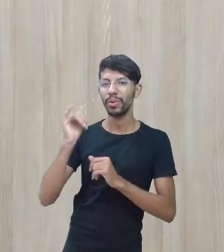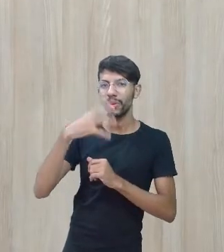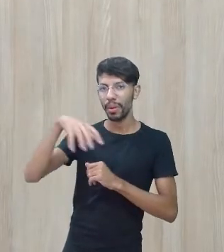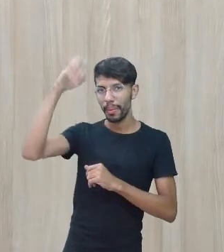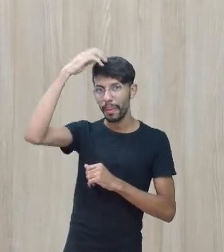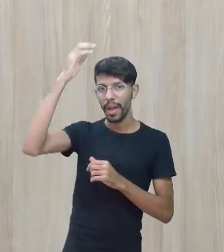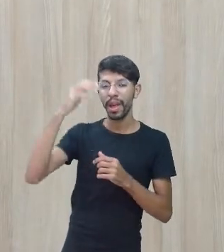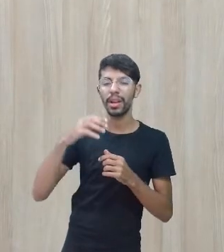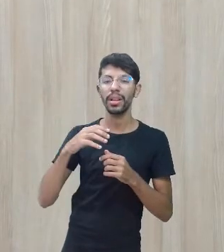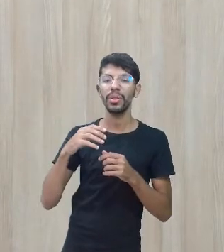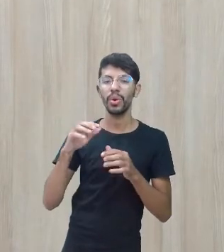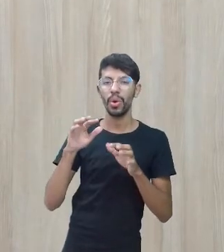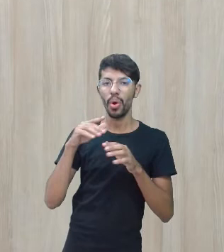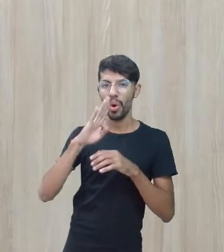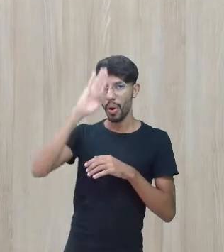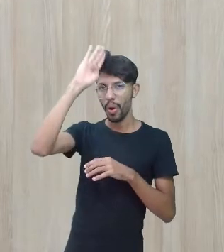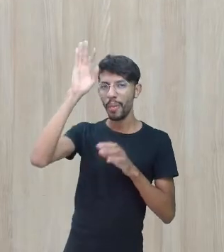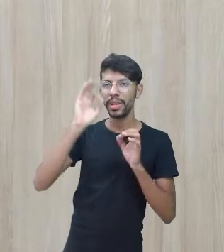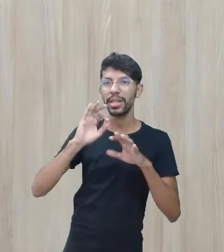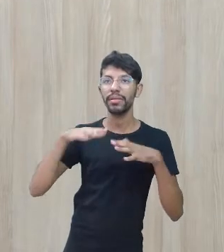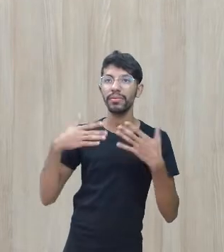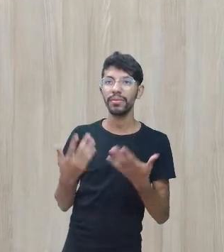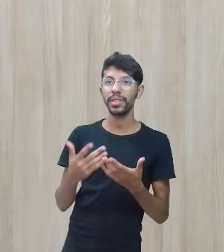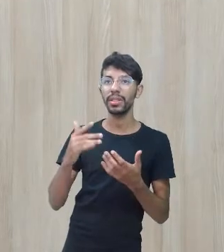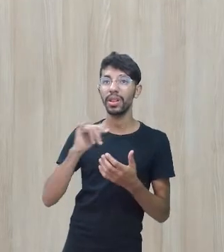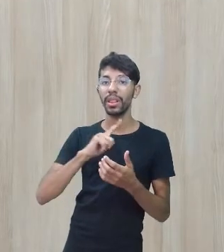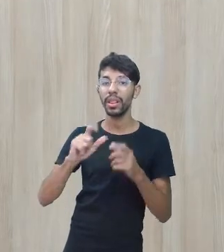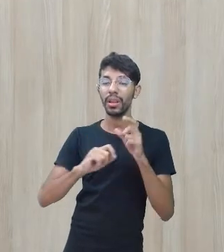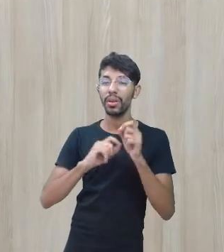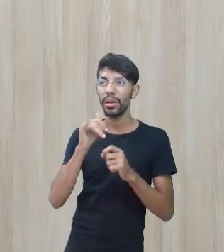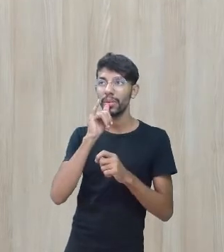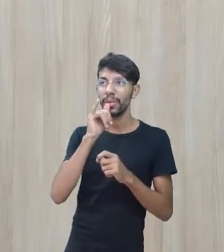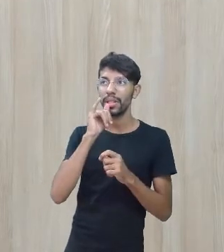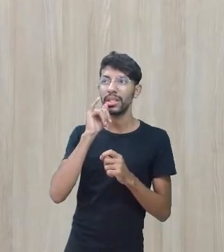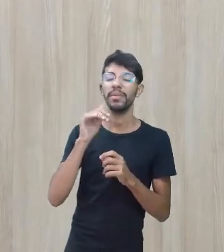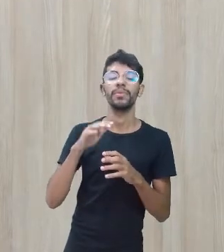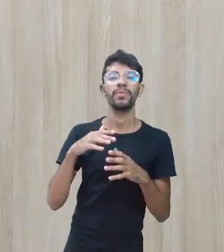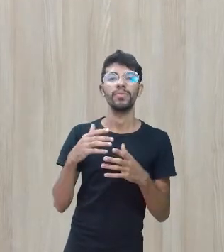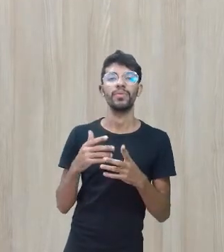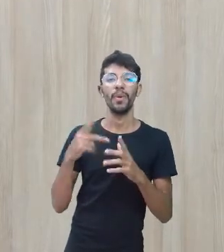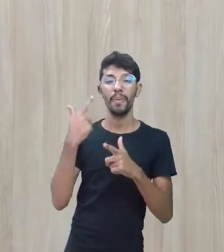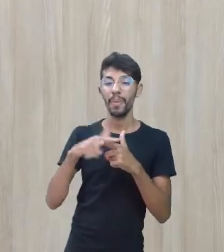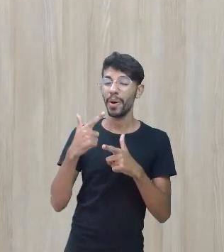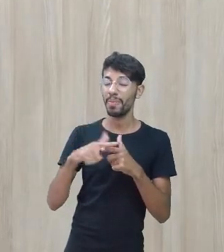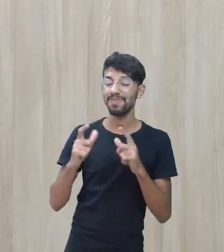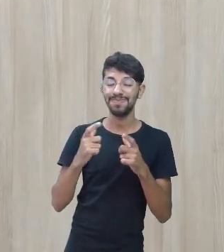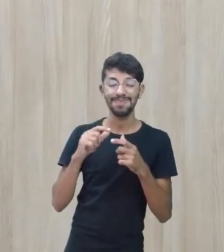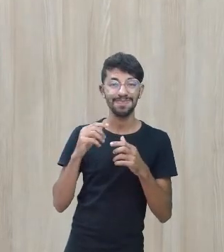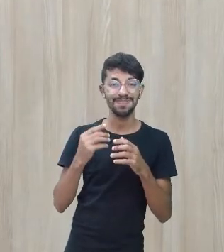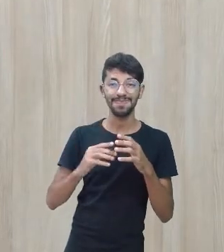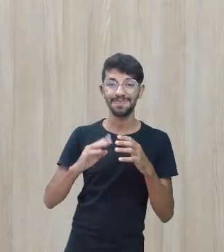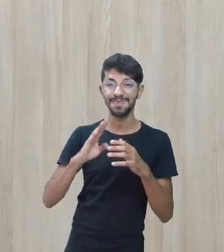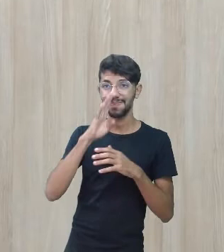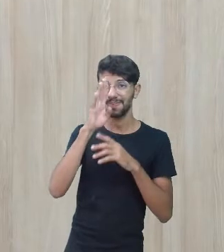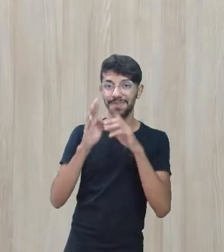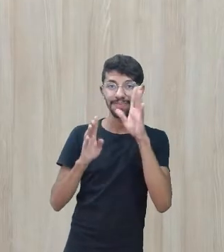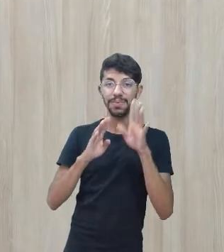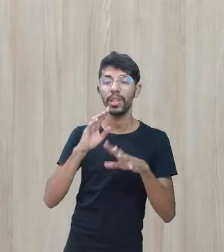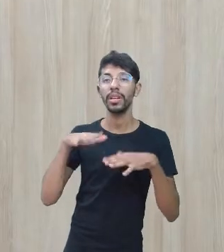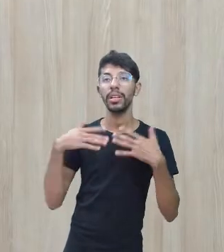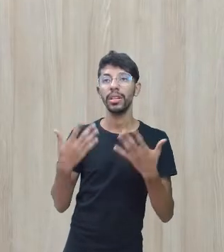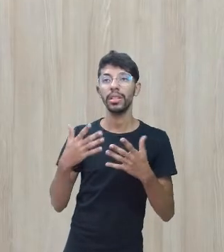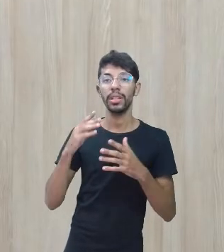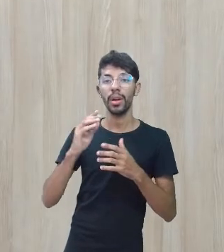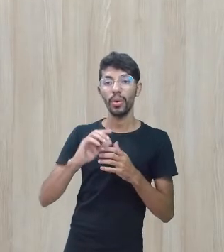império começa de fato a declinar, começa a haver uma confusão muito grande e é o exército romano que vai, né, meio